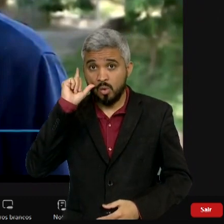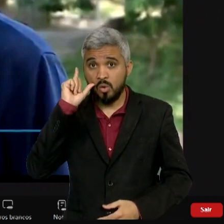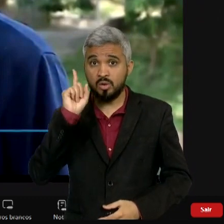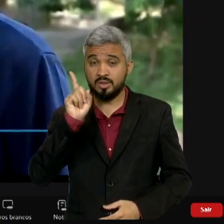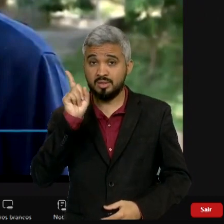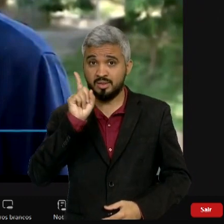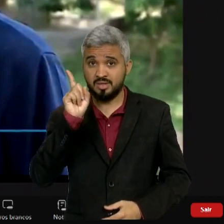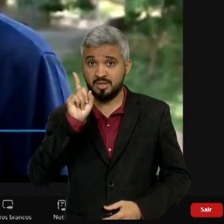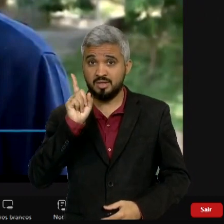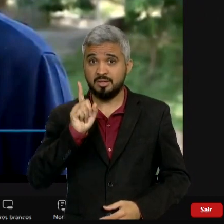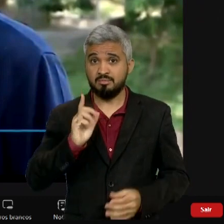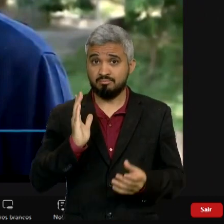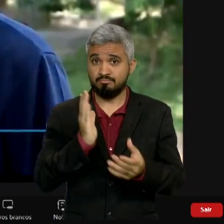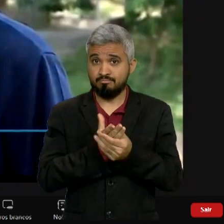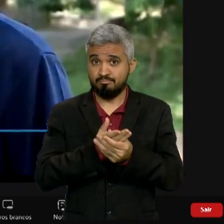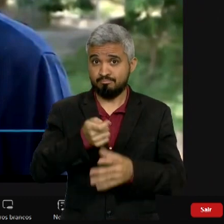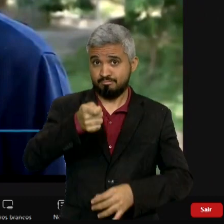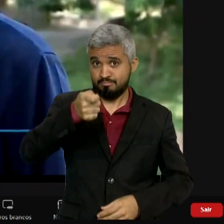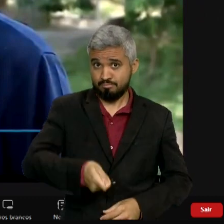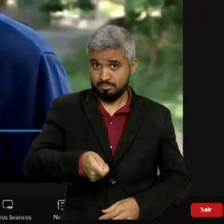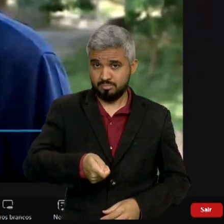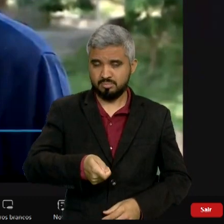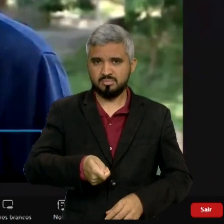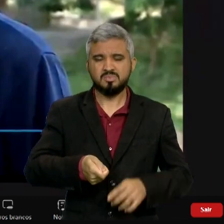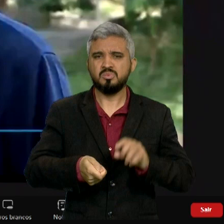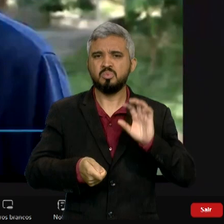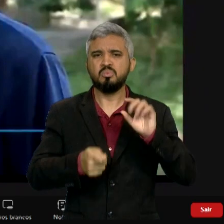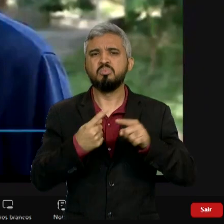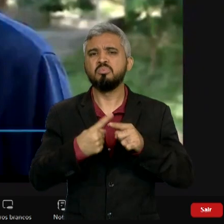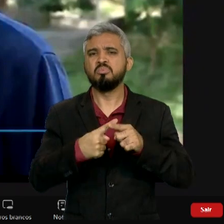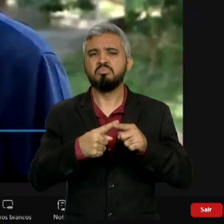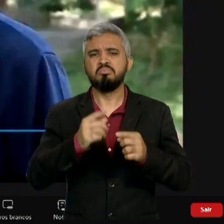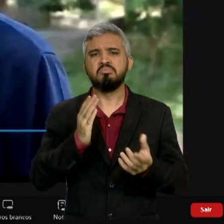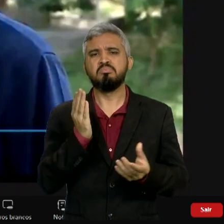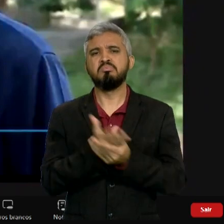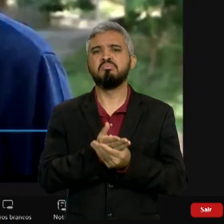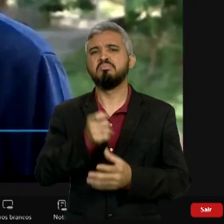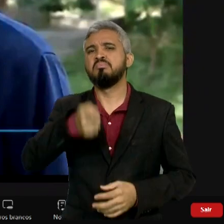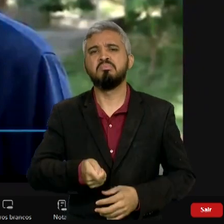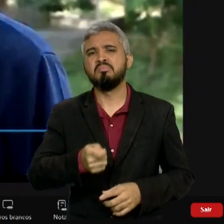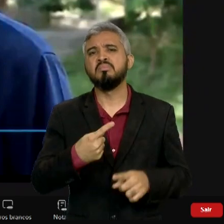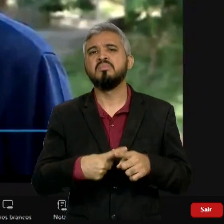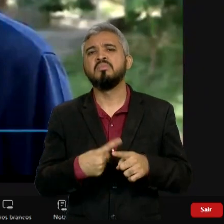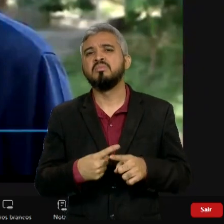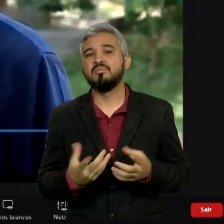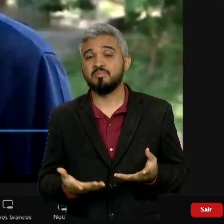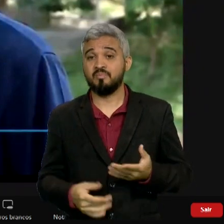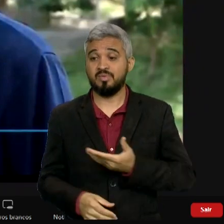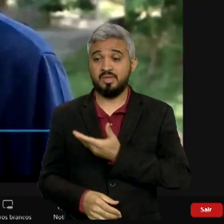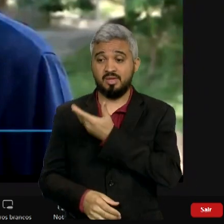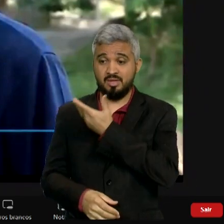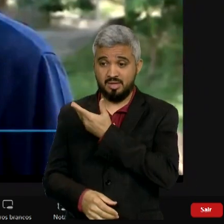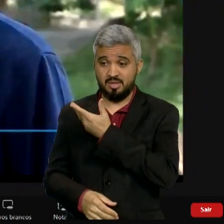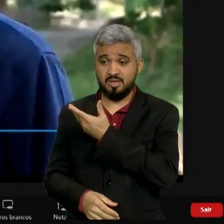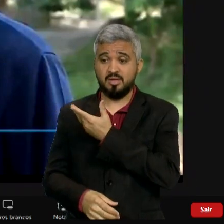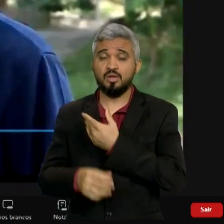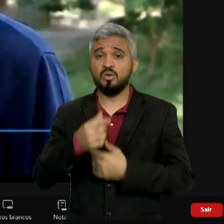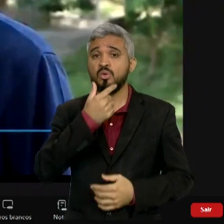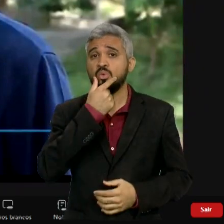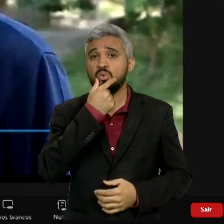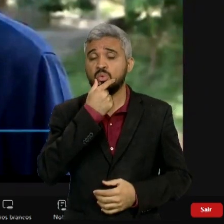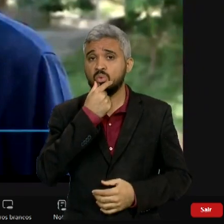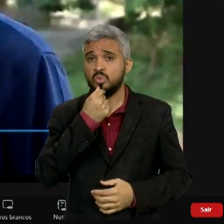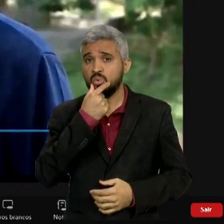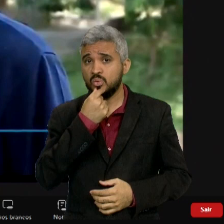Uma sentença judicial. Por quê? O que que acontece? Esse rapaz, no meu entendimento, na carteira de vacinação